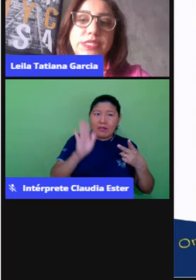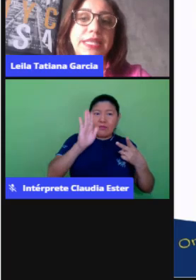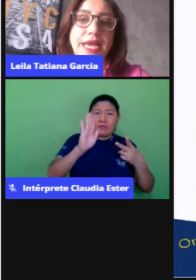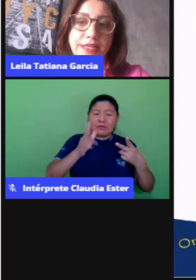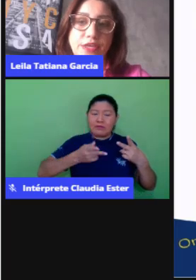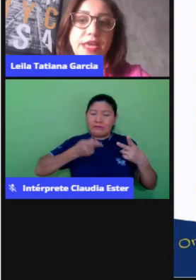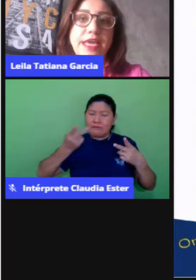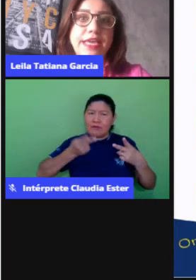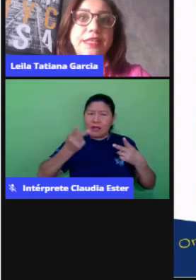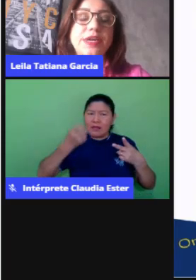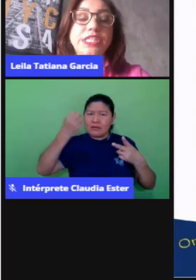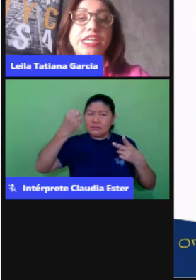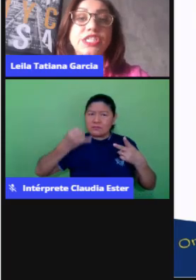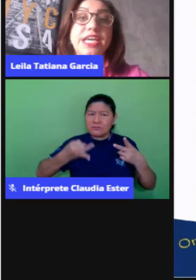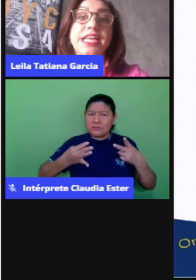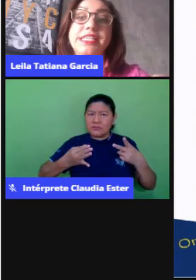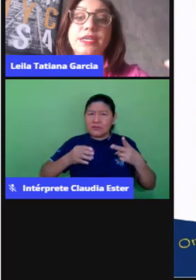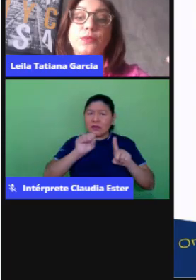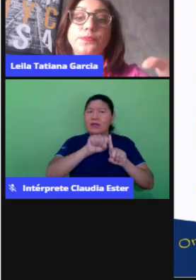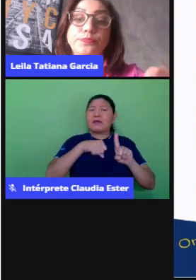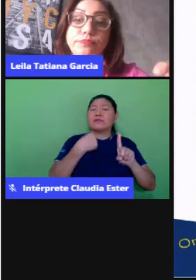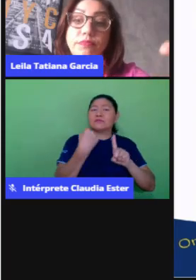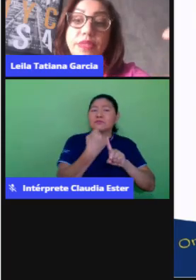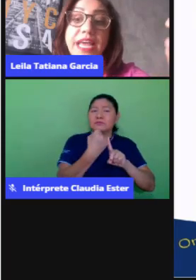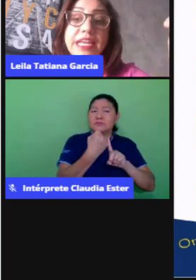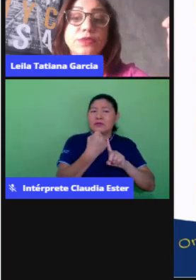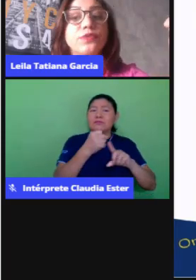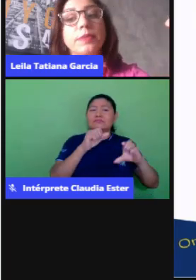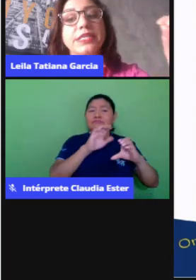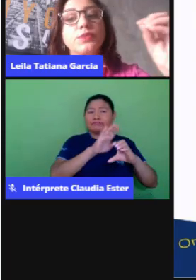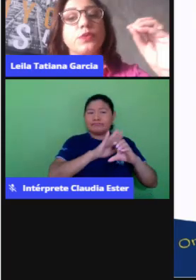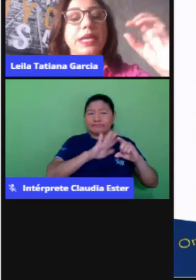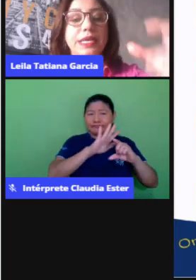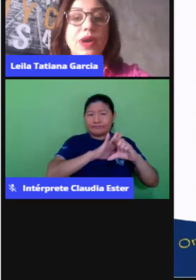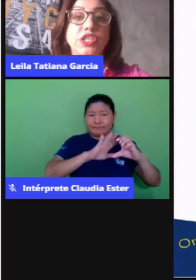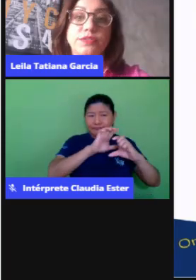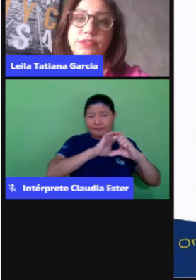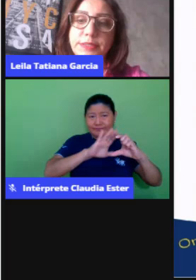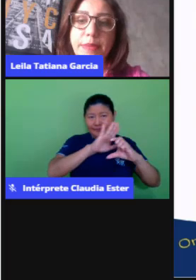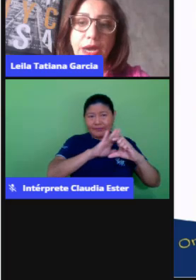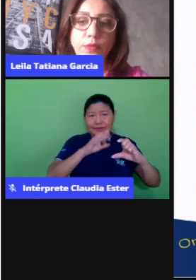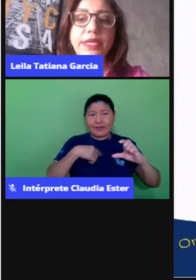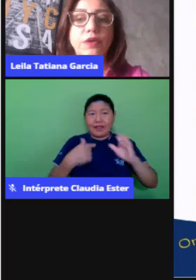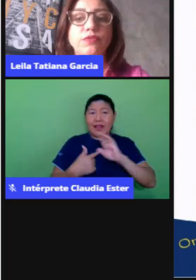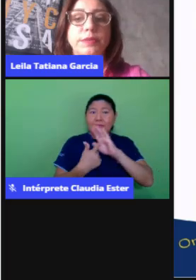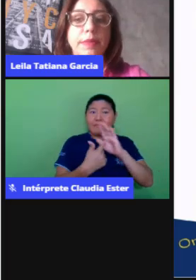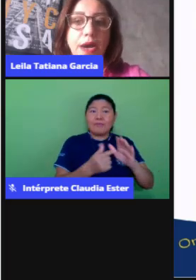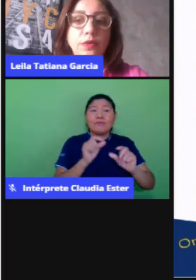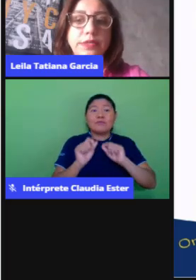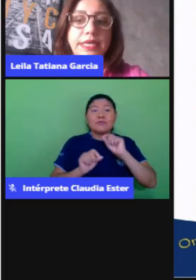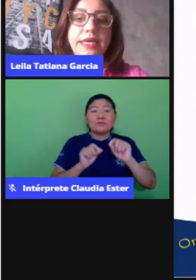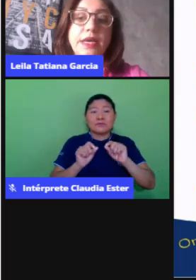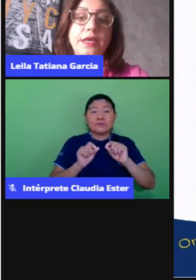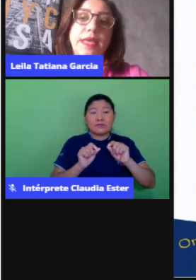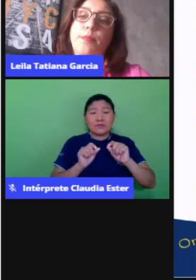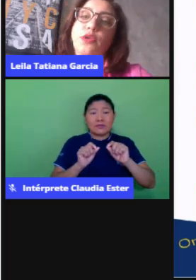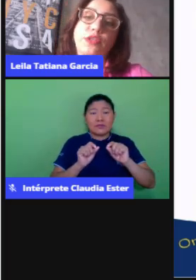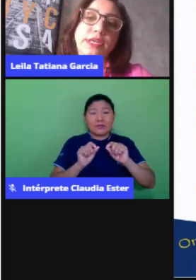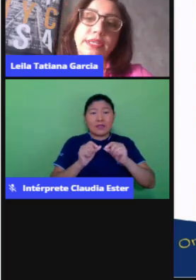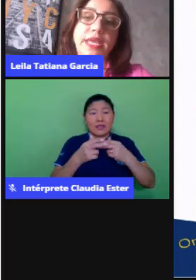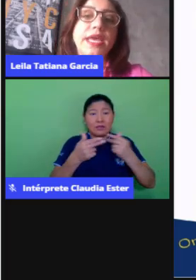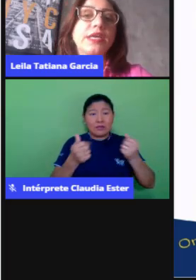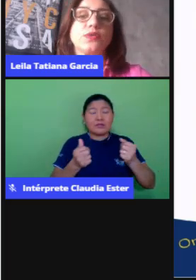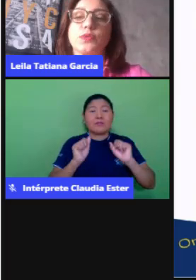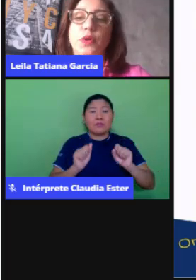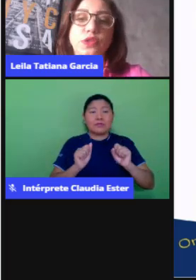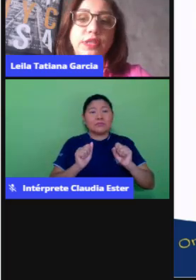de uma sociedade. Então, as charges, elas são formadas por uma linguagem verbal e não verbal, né?